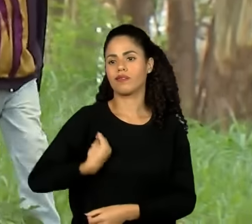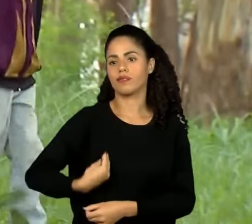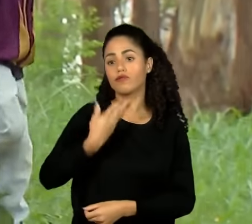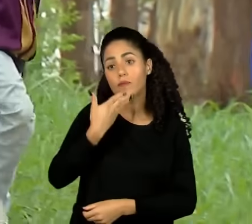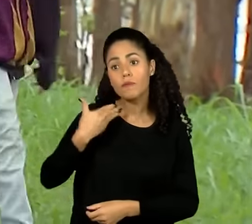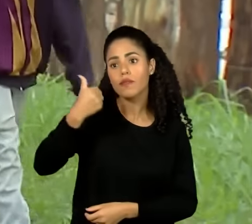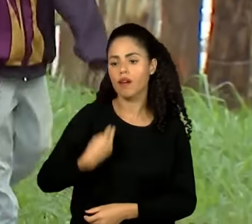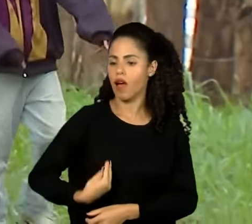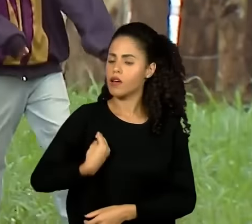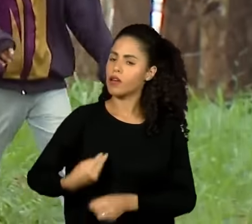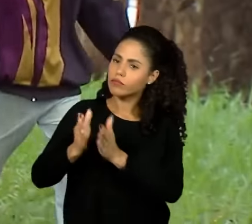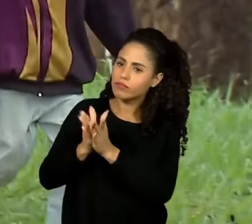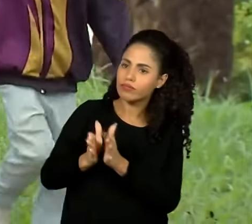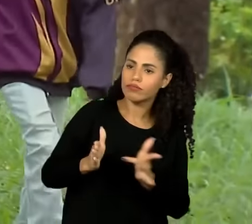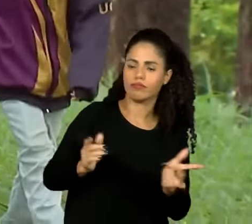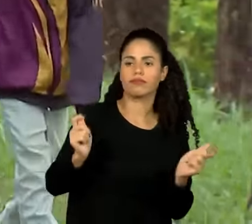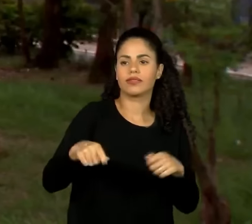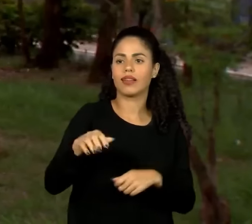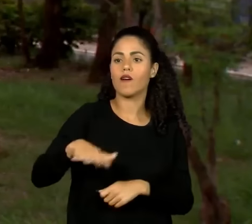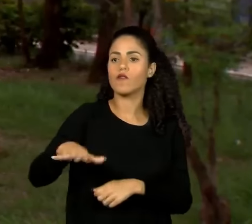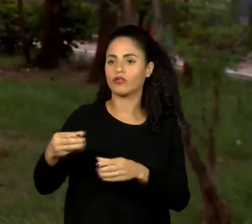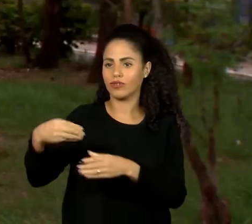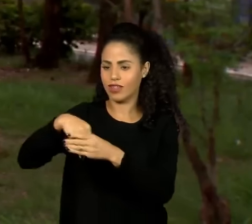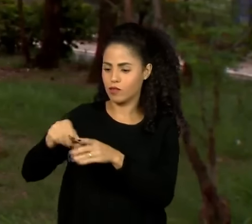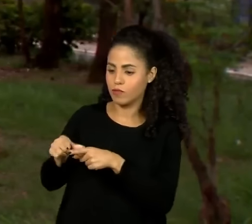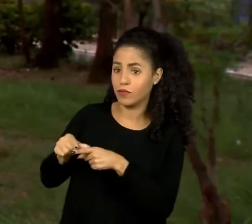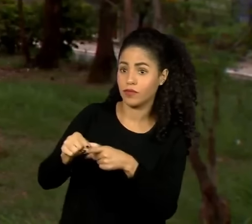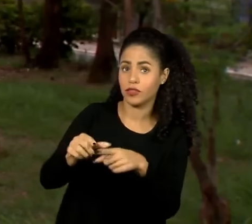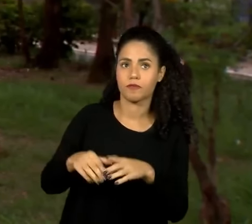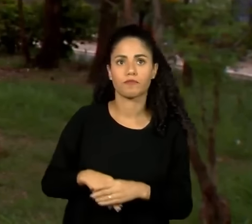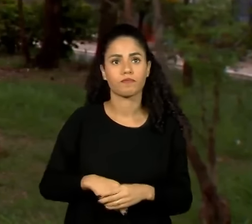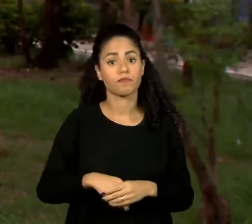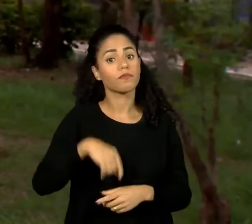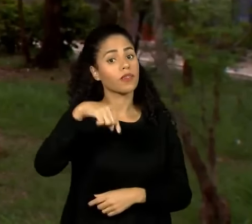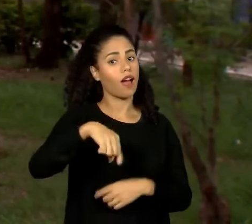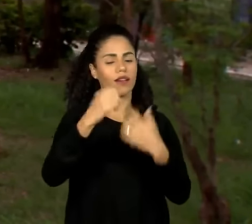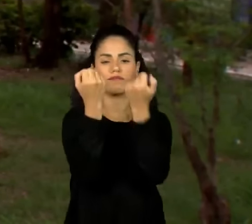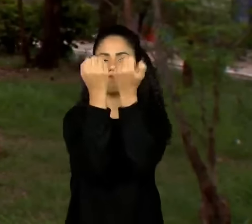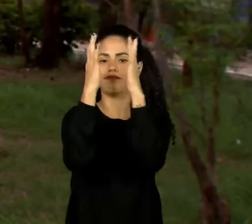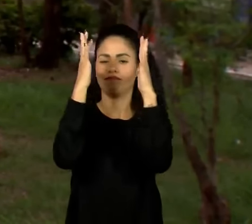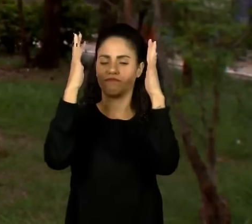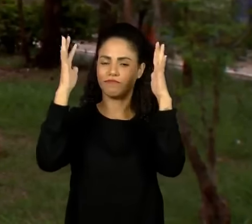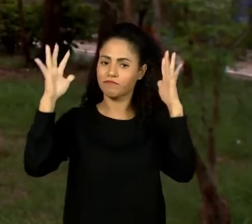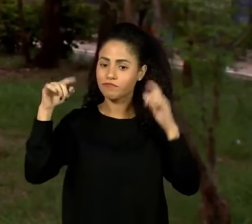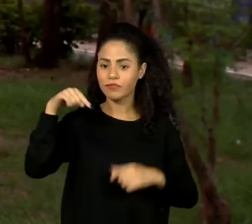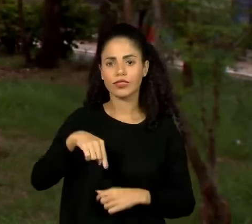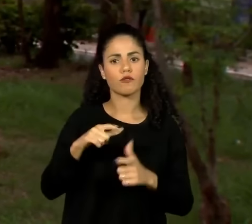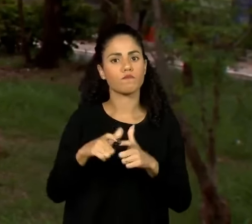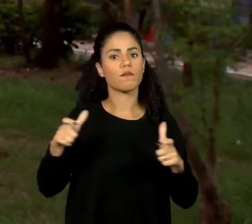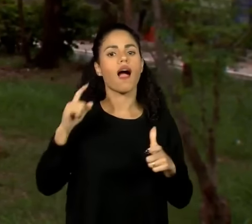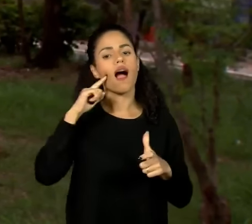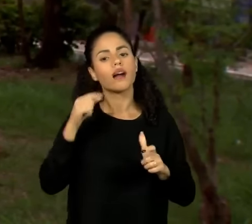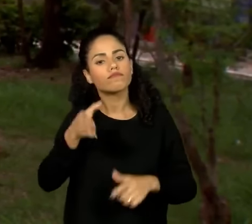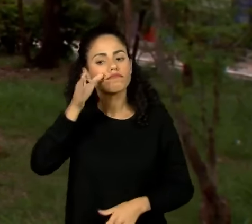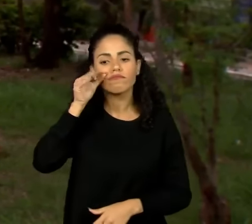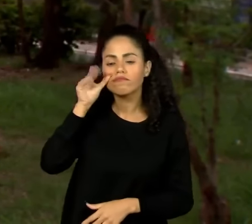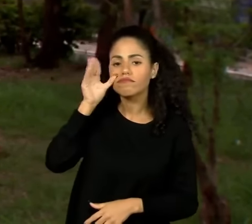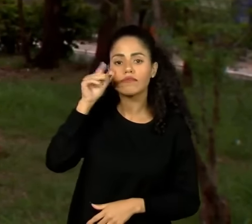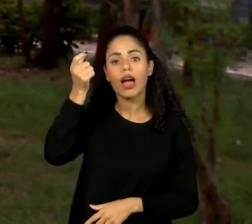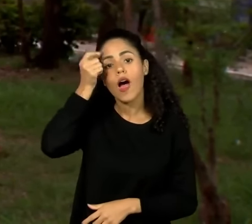viver e não só sobreviver na periferia. O ecoparque faz parte de algo maior, o Museu de Interesse da